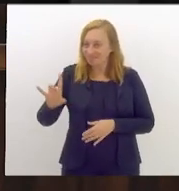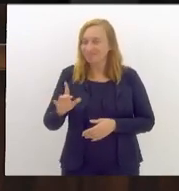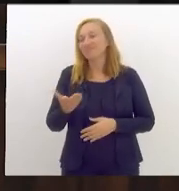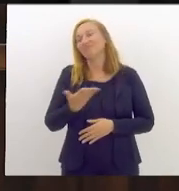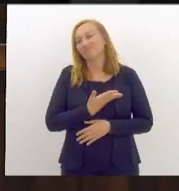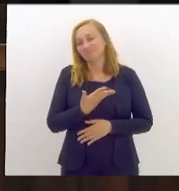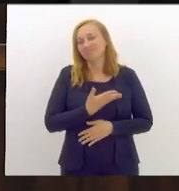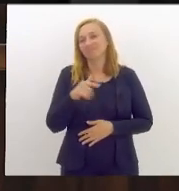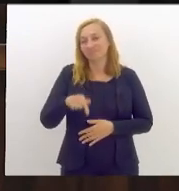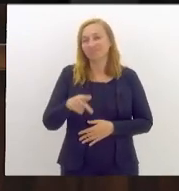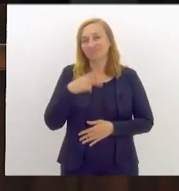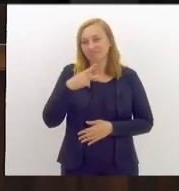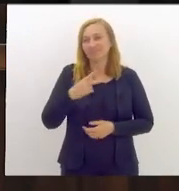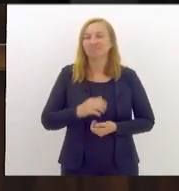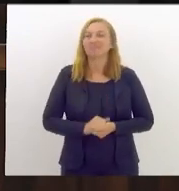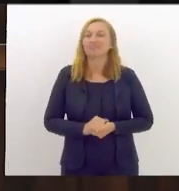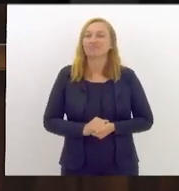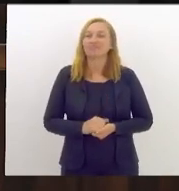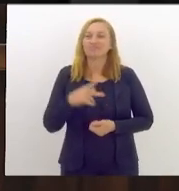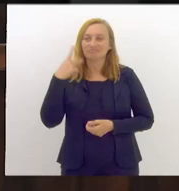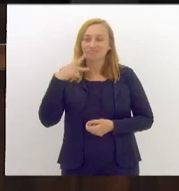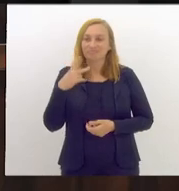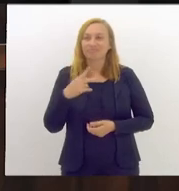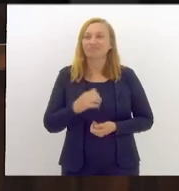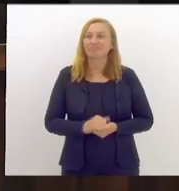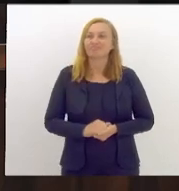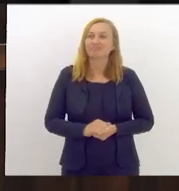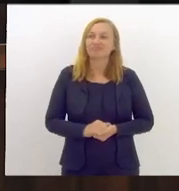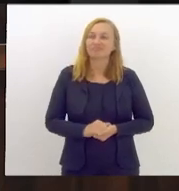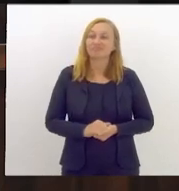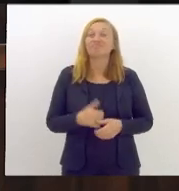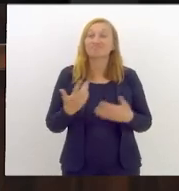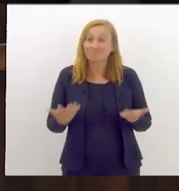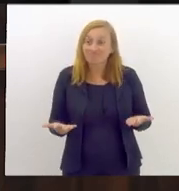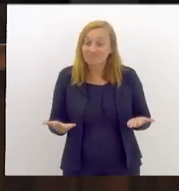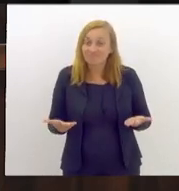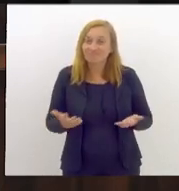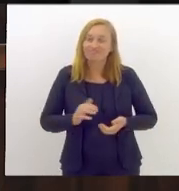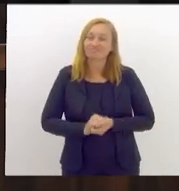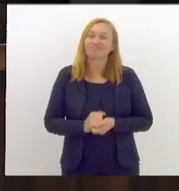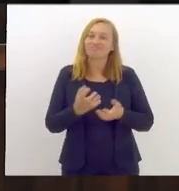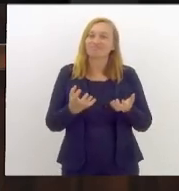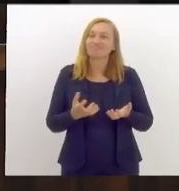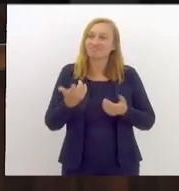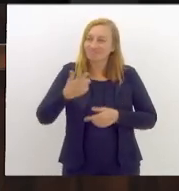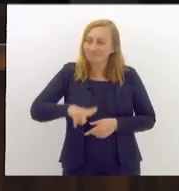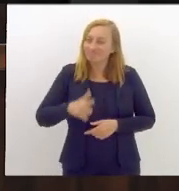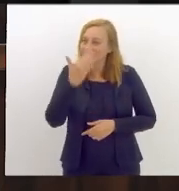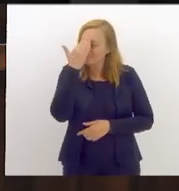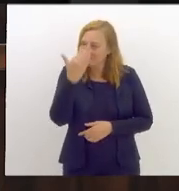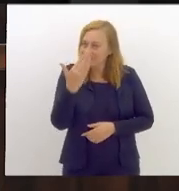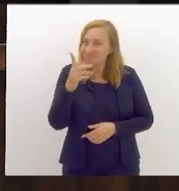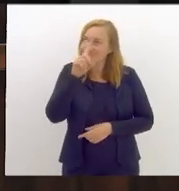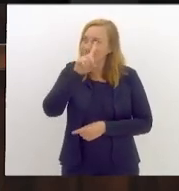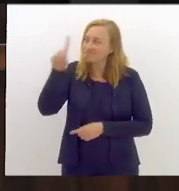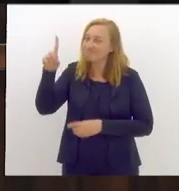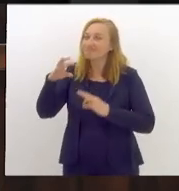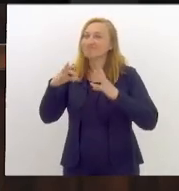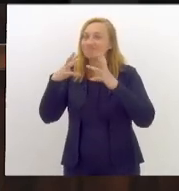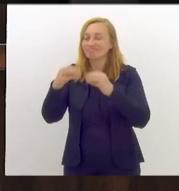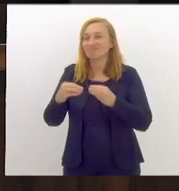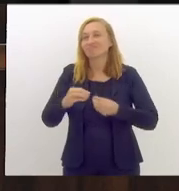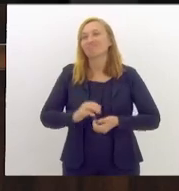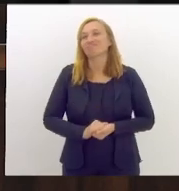colega aqui cada uma parlamentar e cada um parlamentar então quero aqui mais uma vez agradecer a Deus por